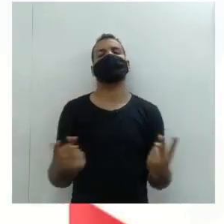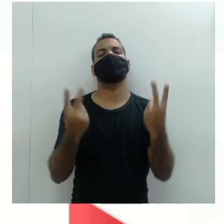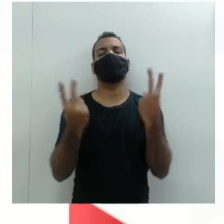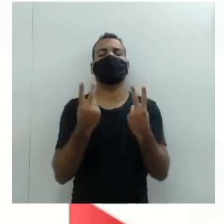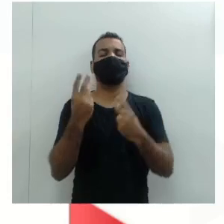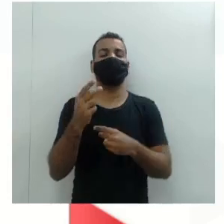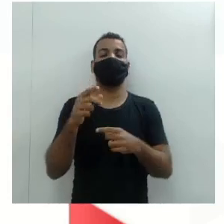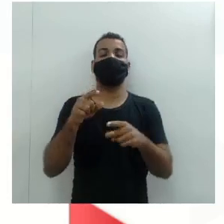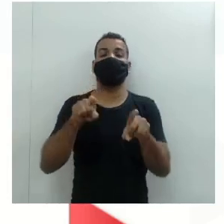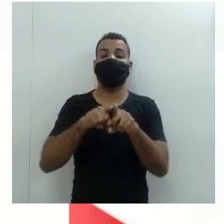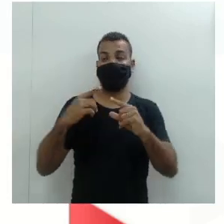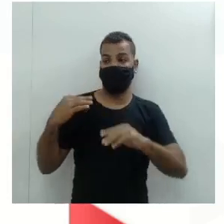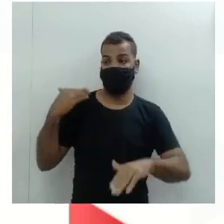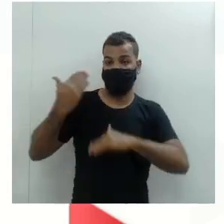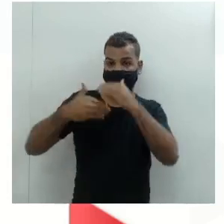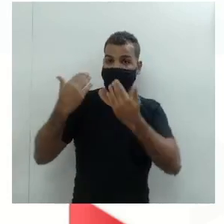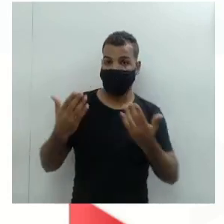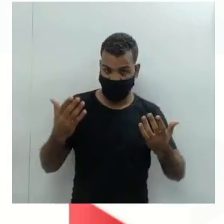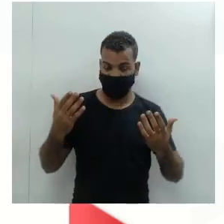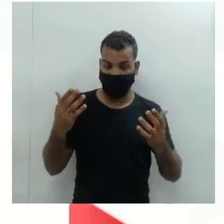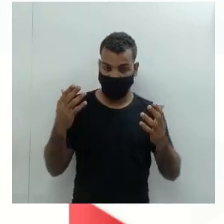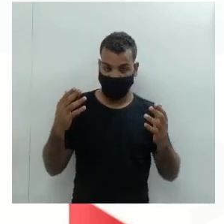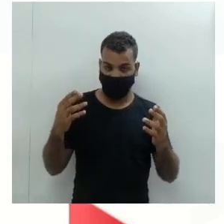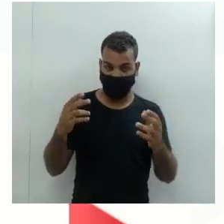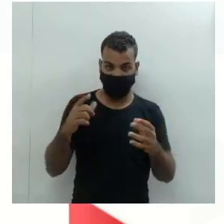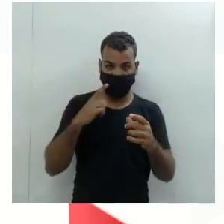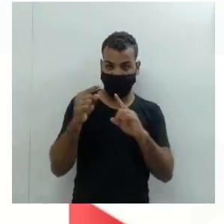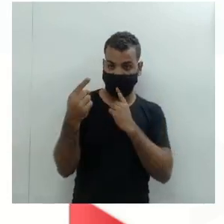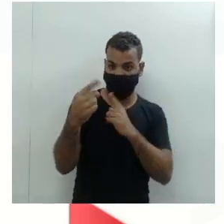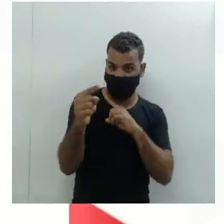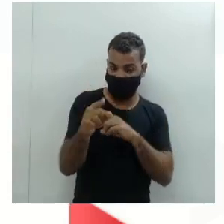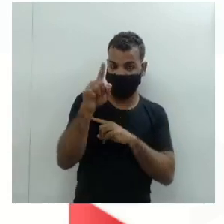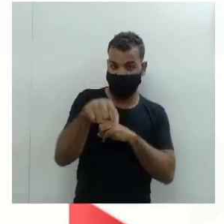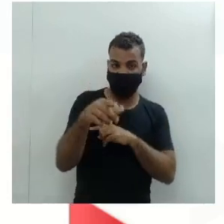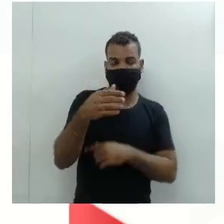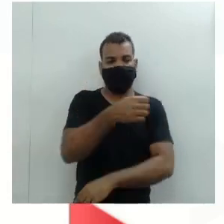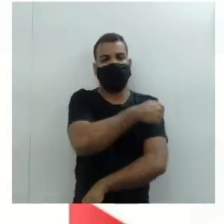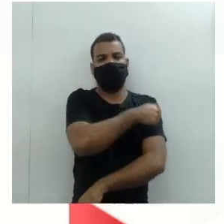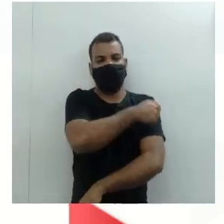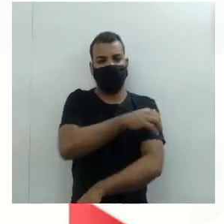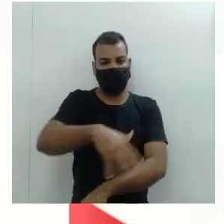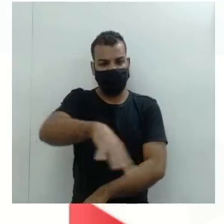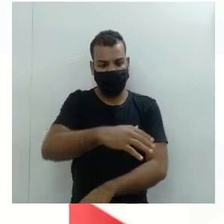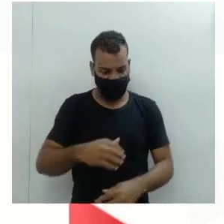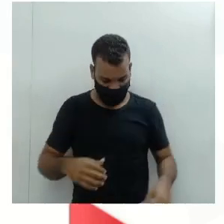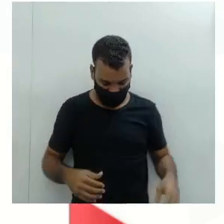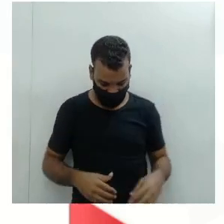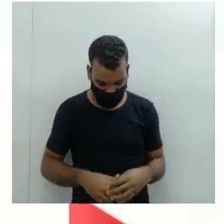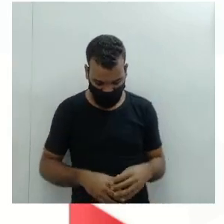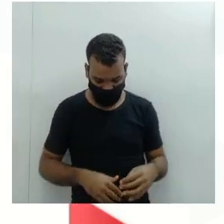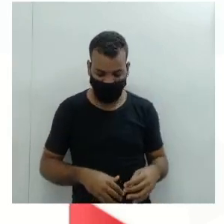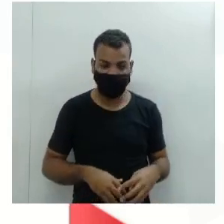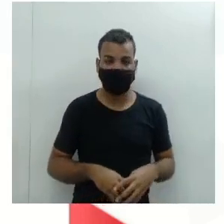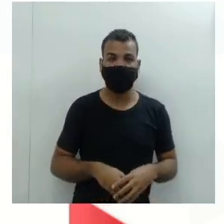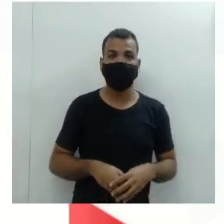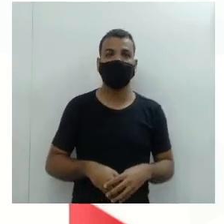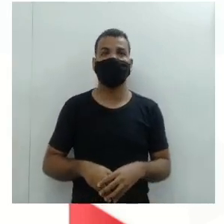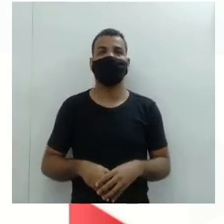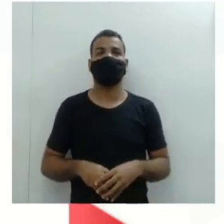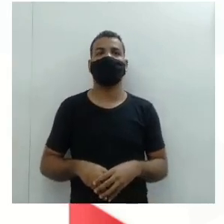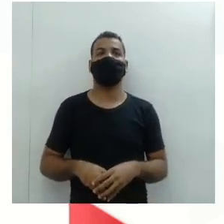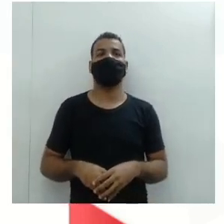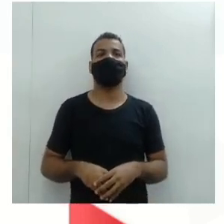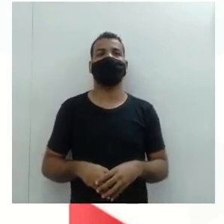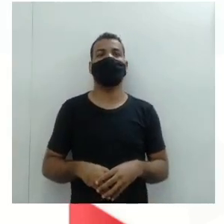o desenvolvimento, né, da capacidade crítica dos nossos estudantes. E nesse currículo, professor Robson, nós encontramos